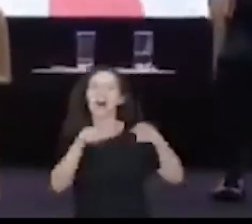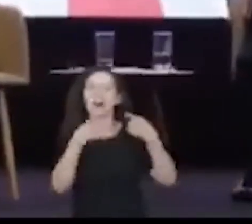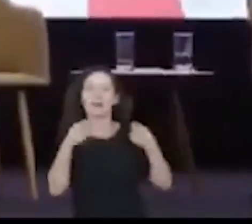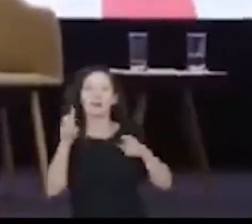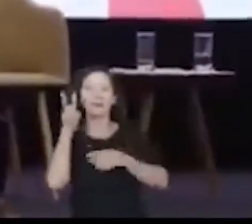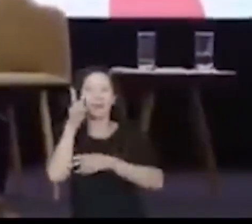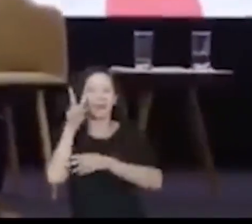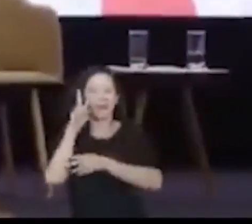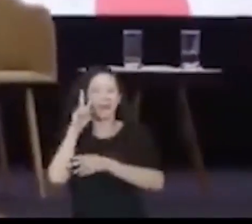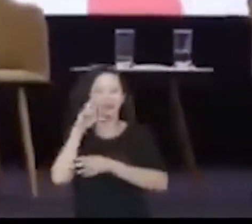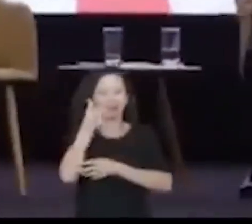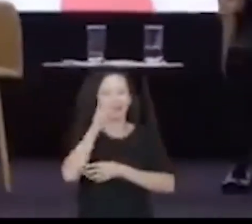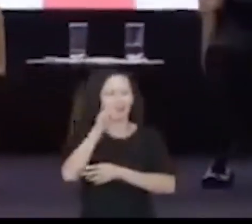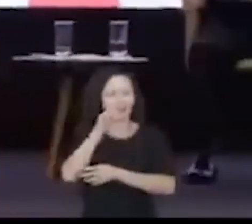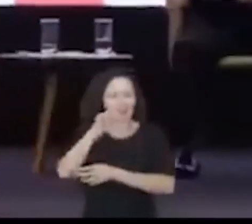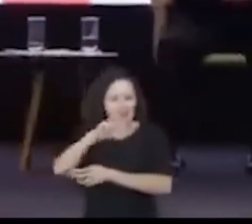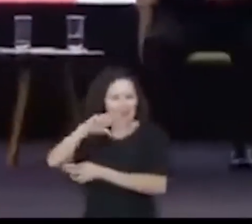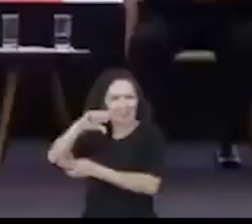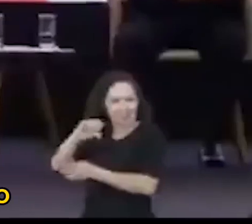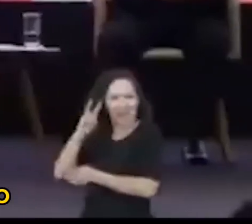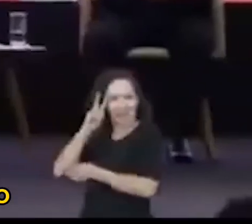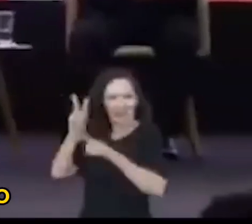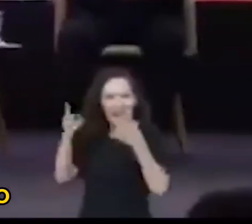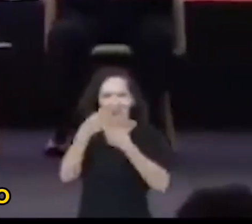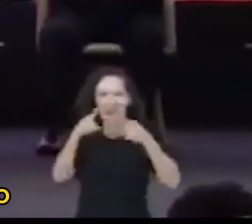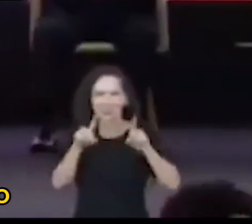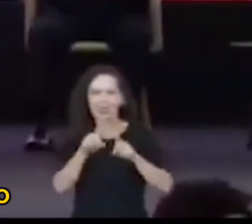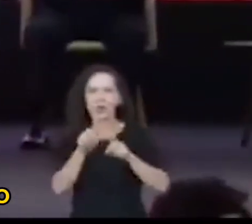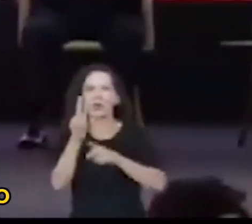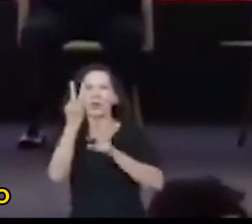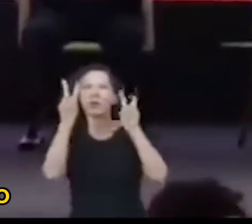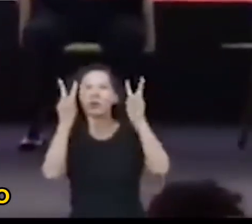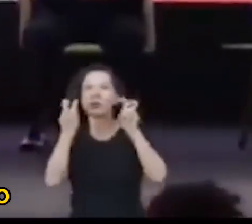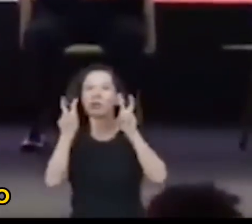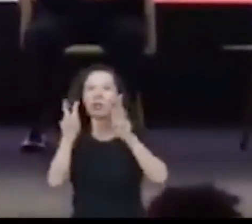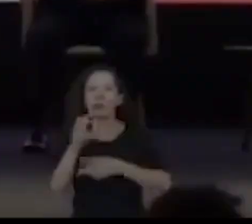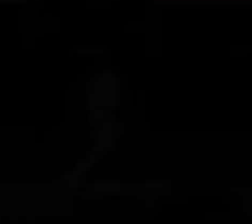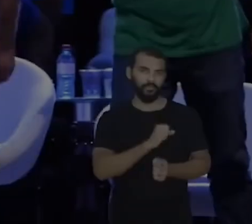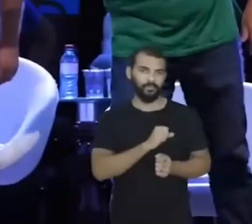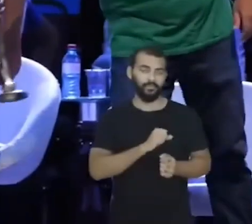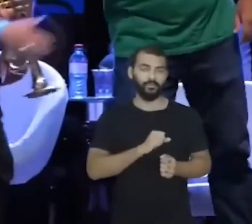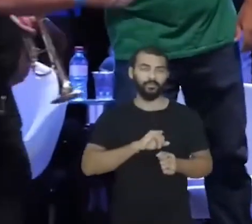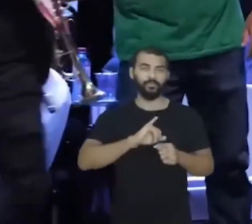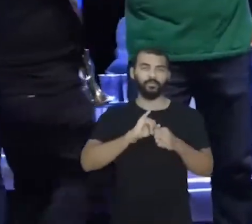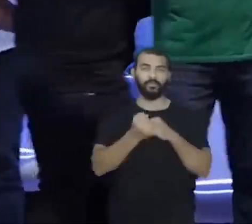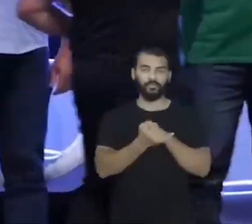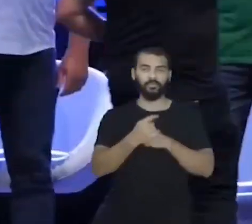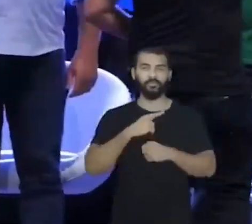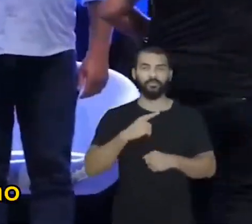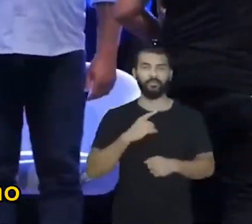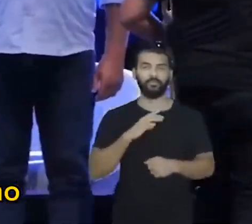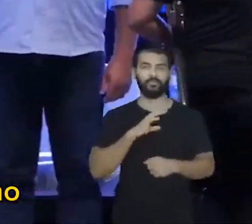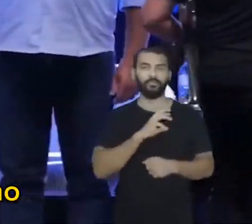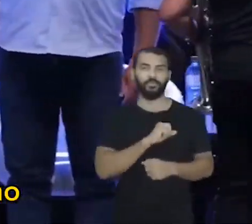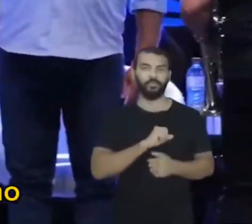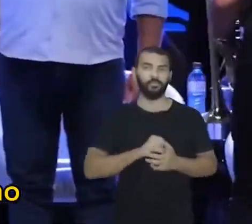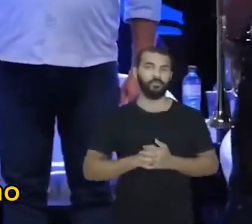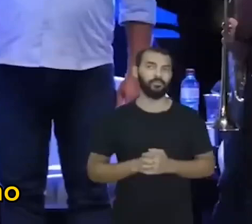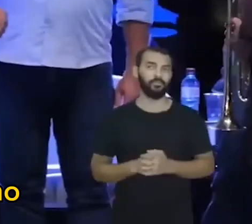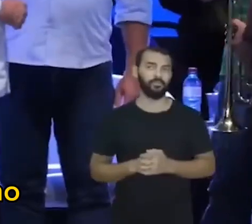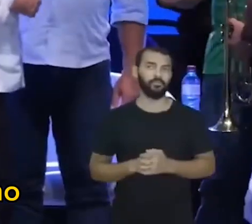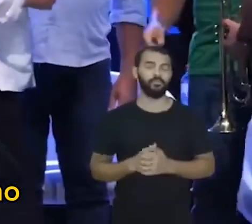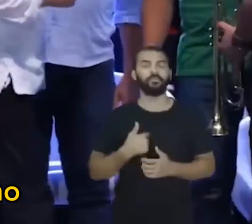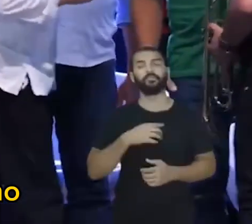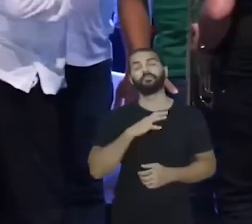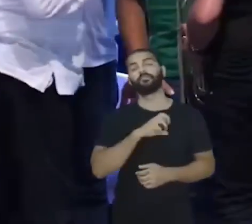economia, defesa e publicidade. Pessoal, essa notícia acabou de sair no Estadão. A primeira-dama da esquerda é vista como